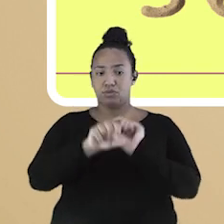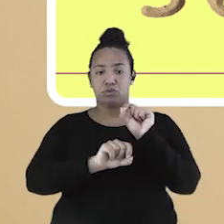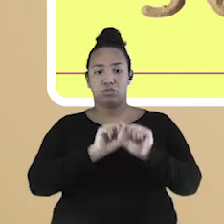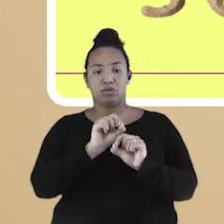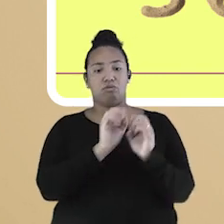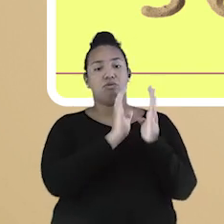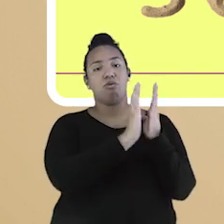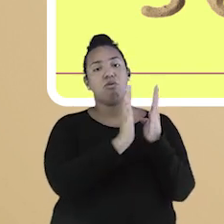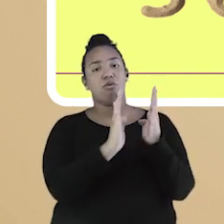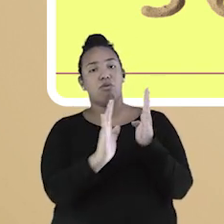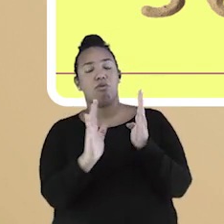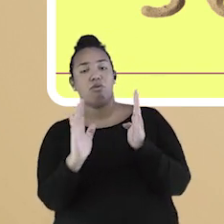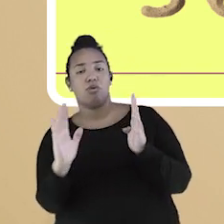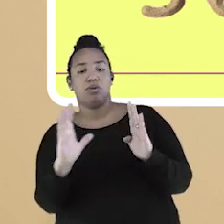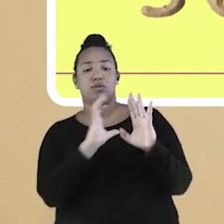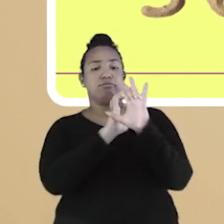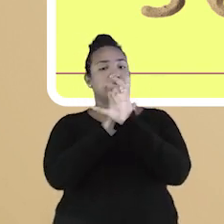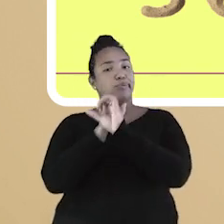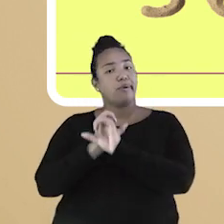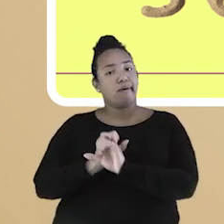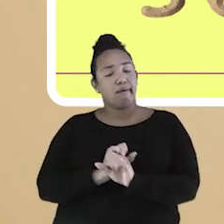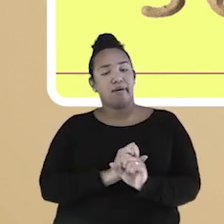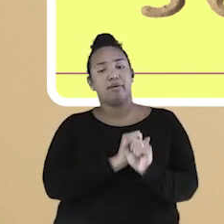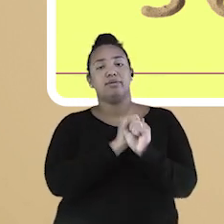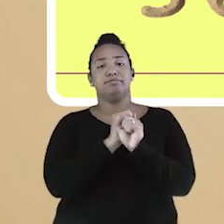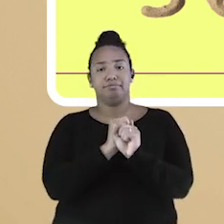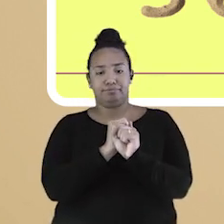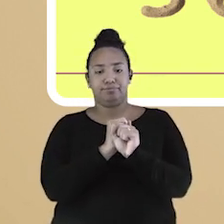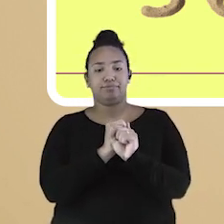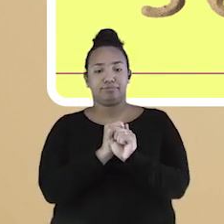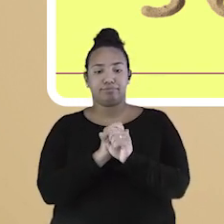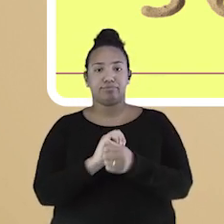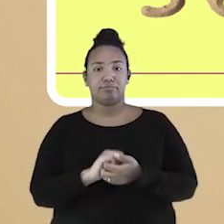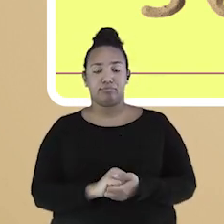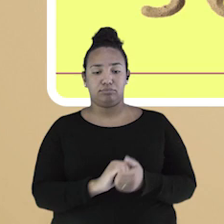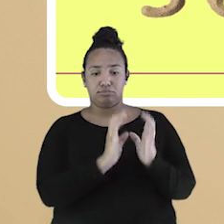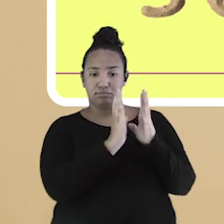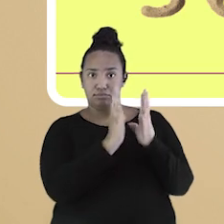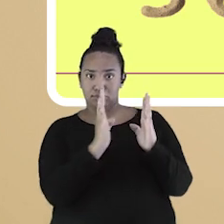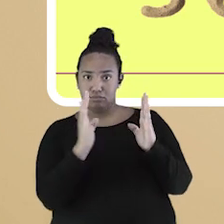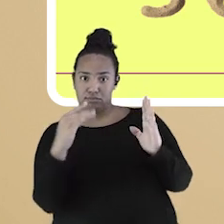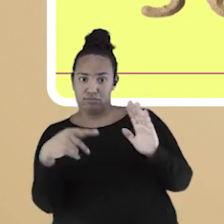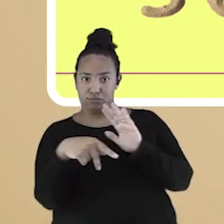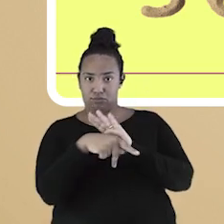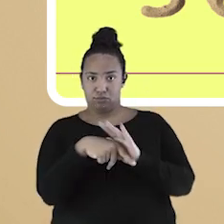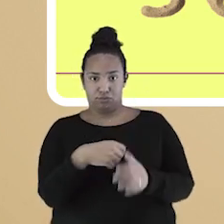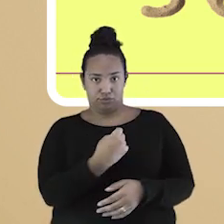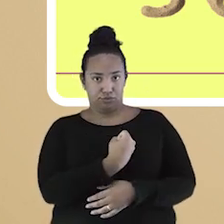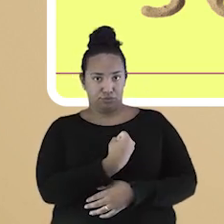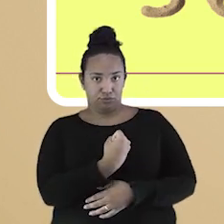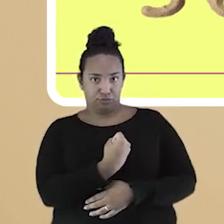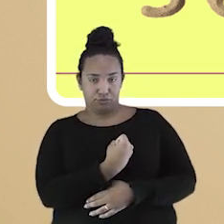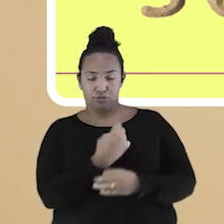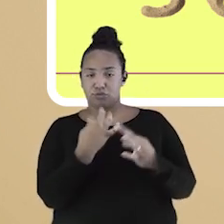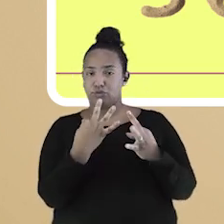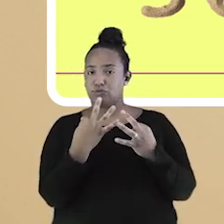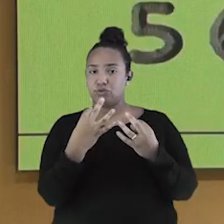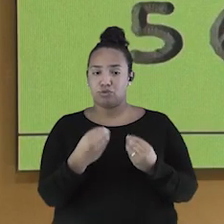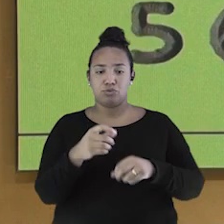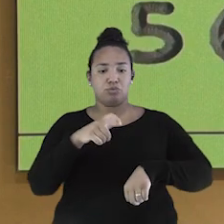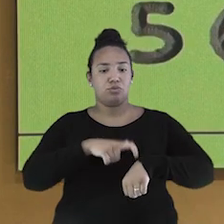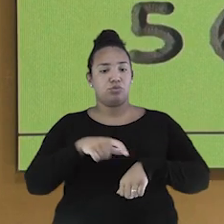ou fazer uma medida. A sequência formada pelos números naturais e empregada em todas as situações